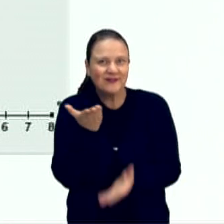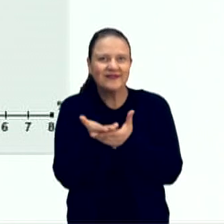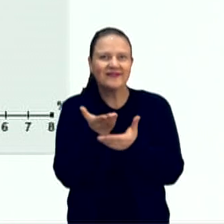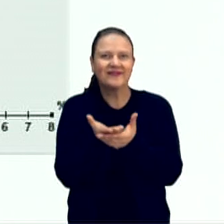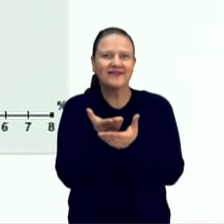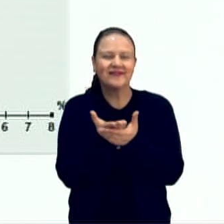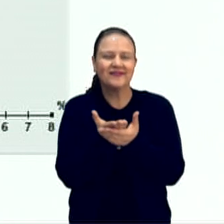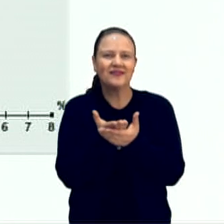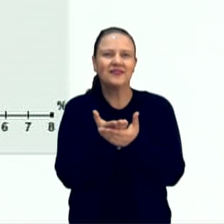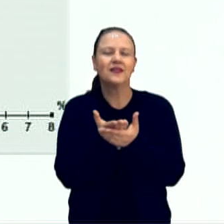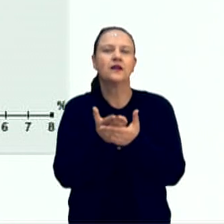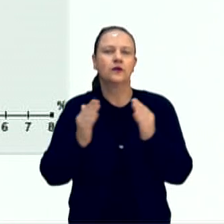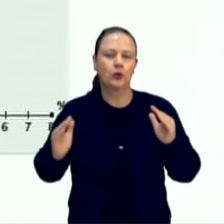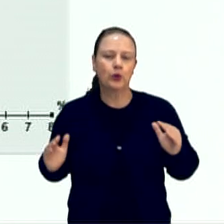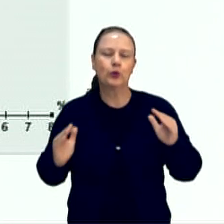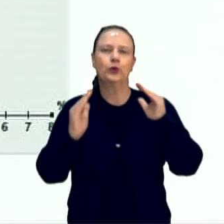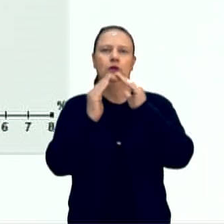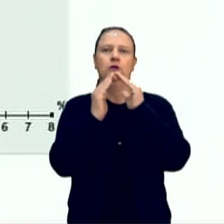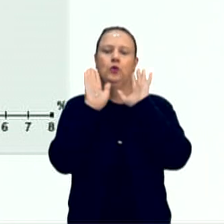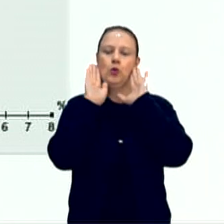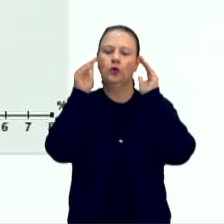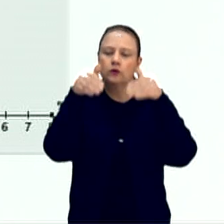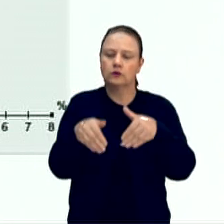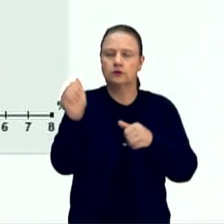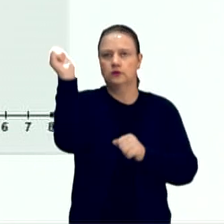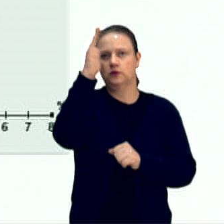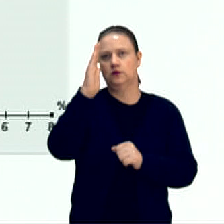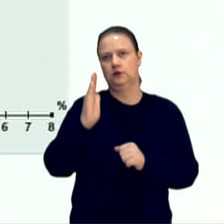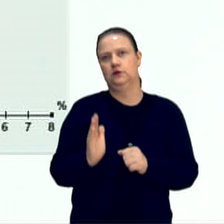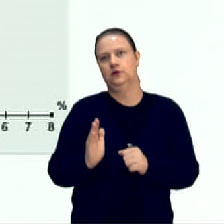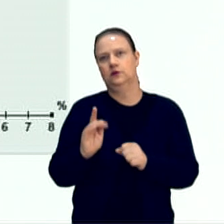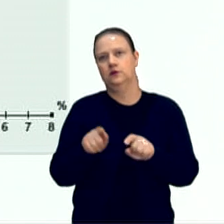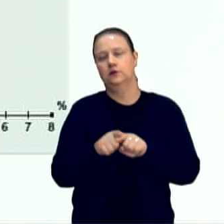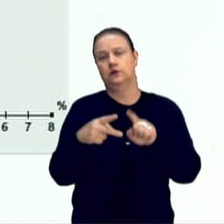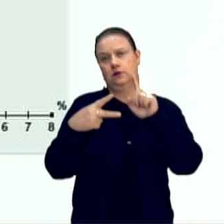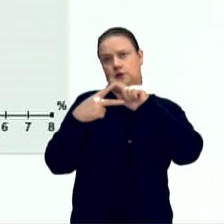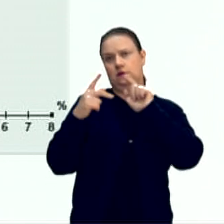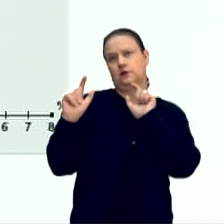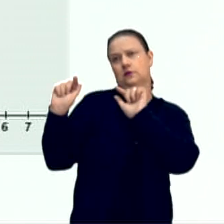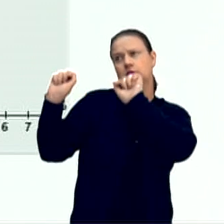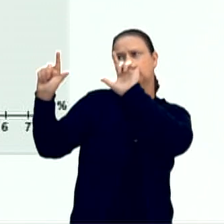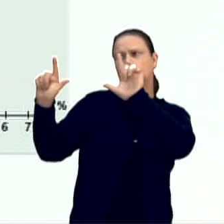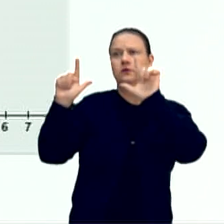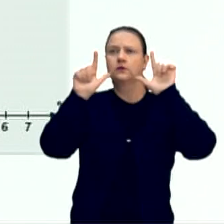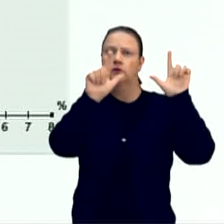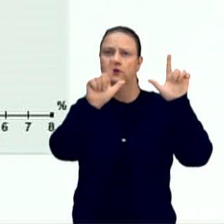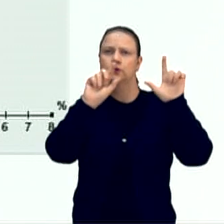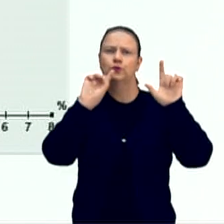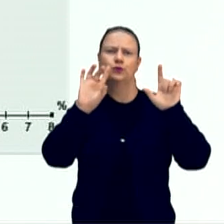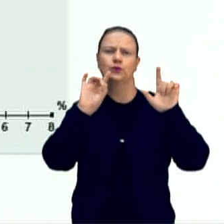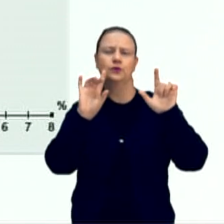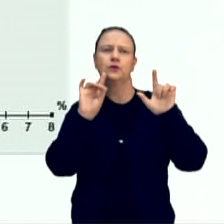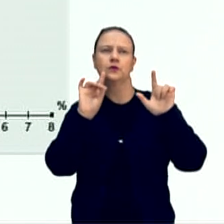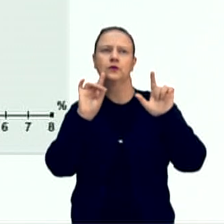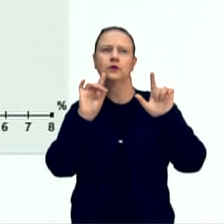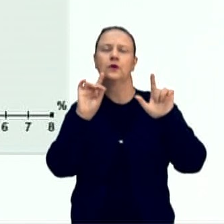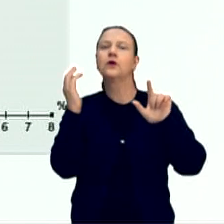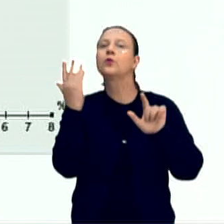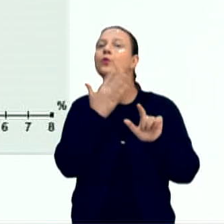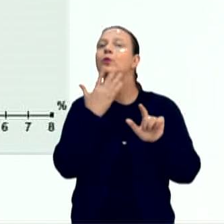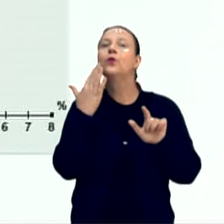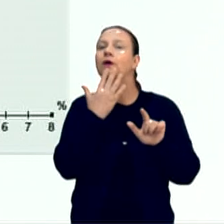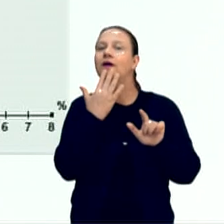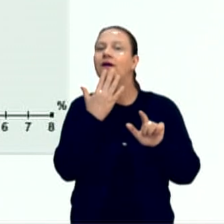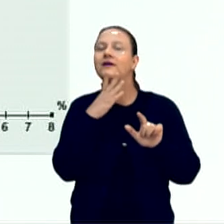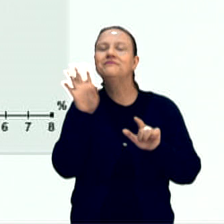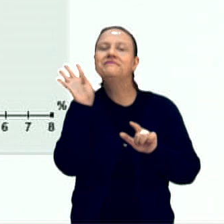passado um pouquinho das pirâmides etárias voltadas para o Brasil. E aqui eu coloquei essas duas apenas para efeito didático, porque elas estão coloridinhas de um jeito